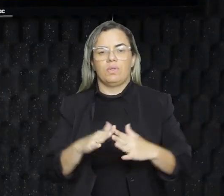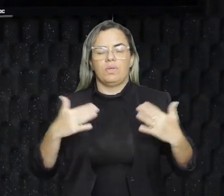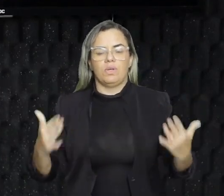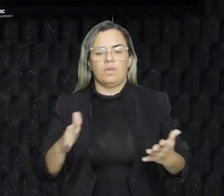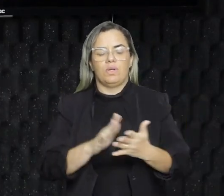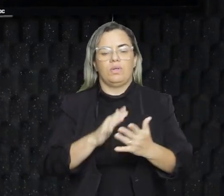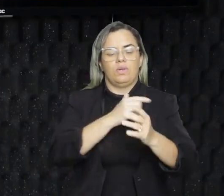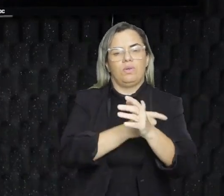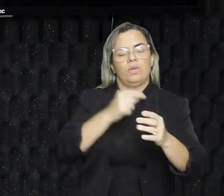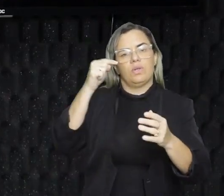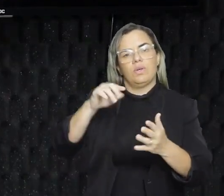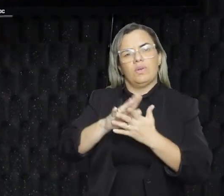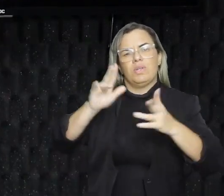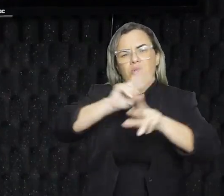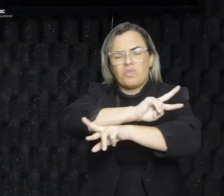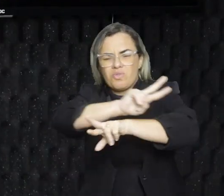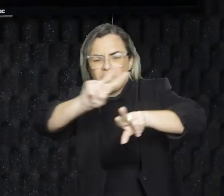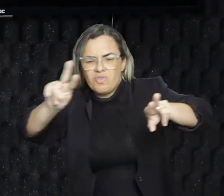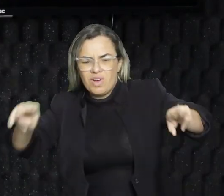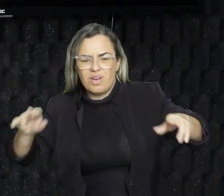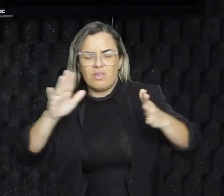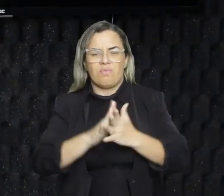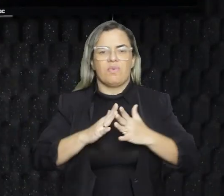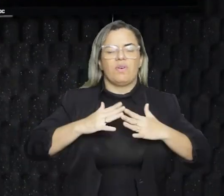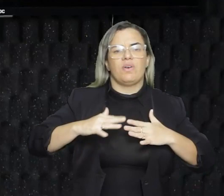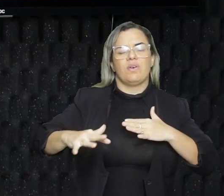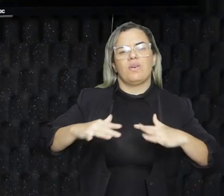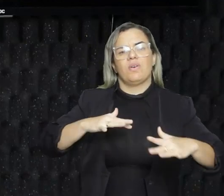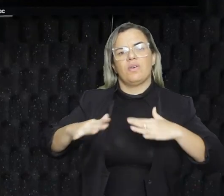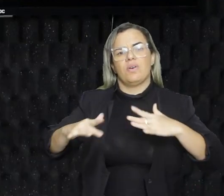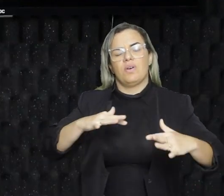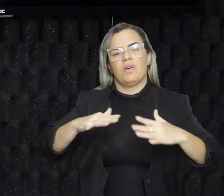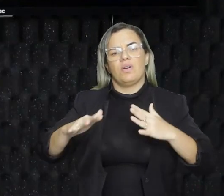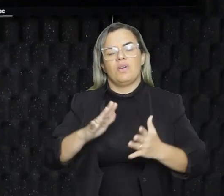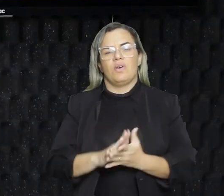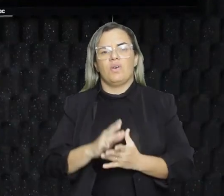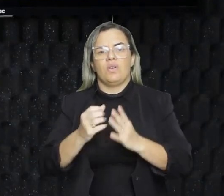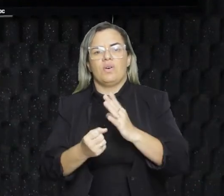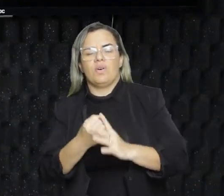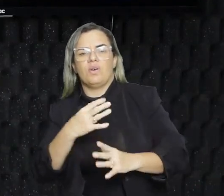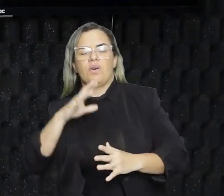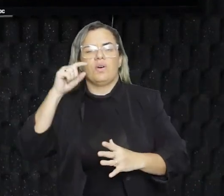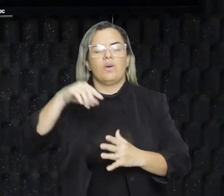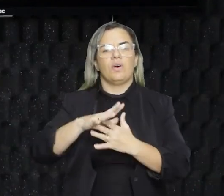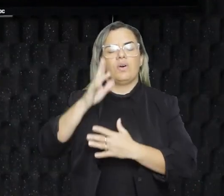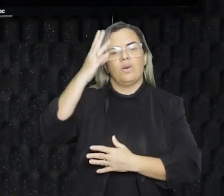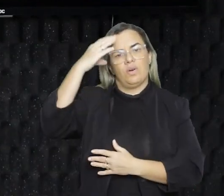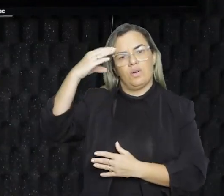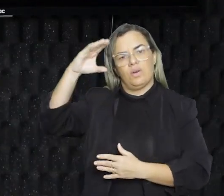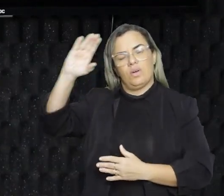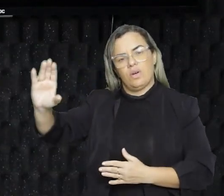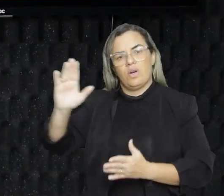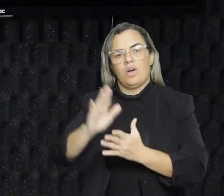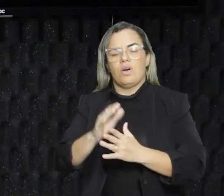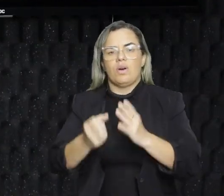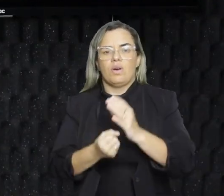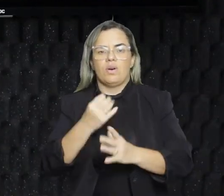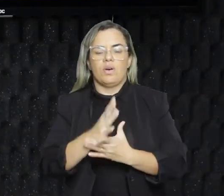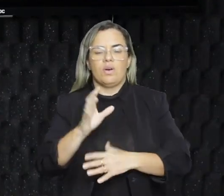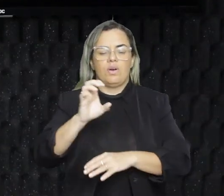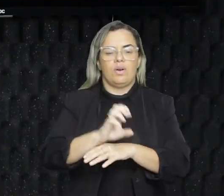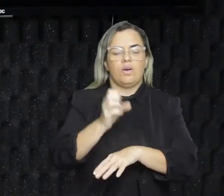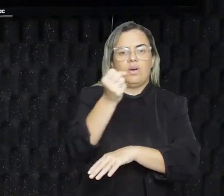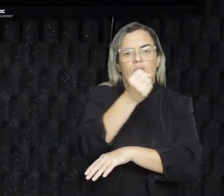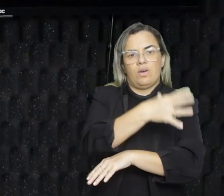costumes, a partir de vários movimentos, como o renascimento cultural, como a formação dos estados modernos,